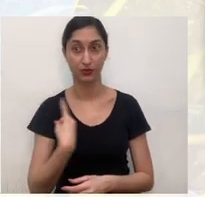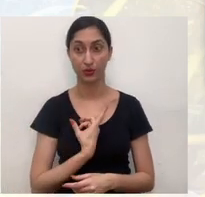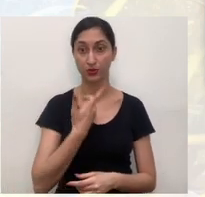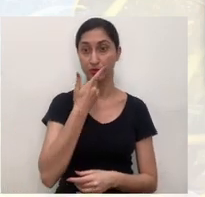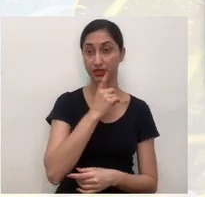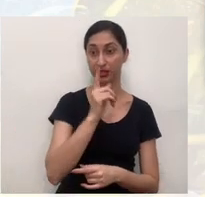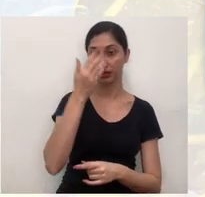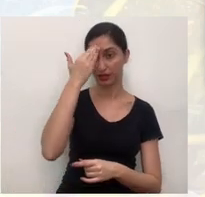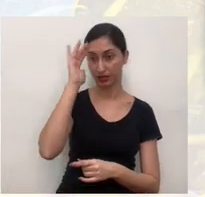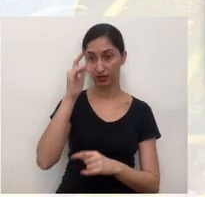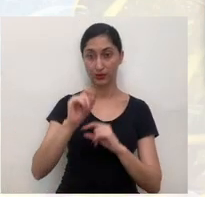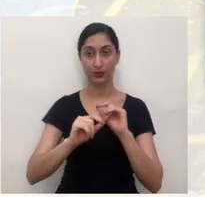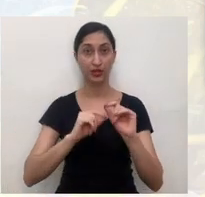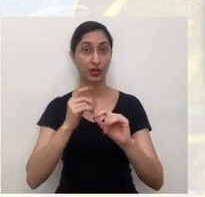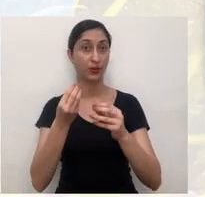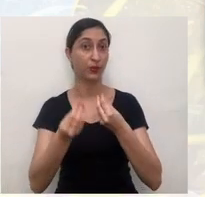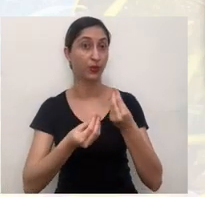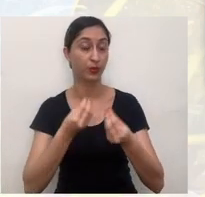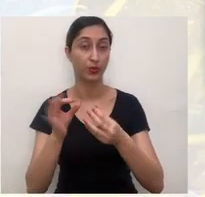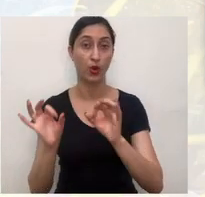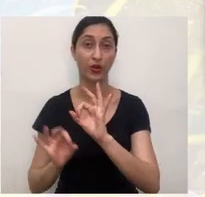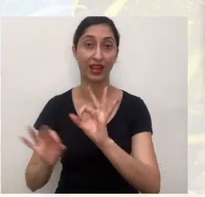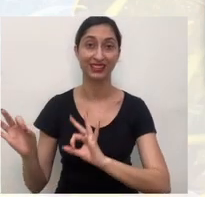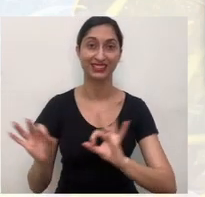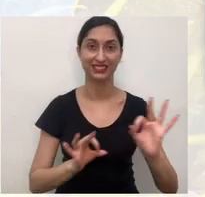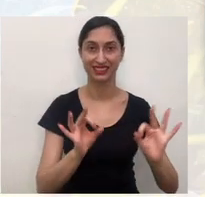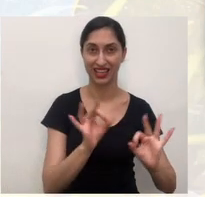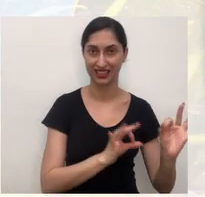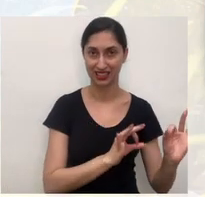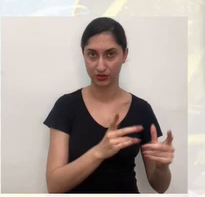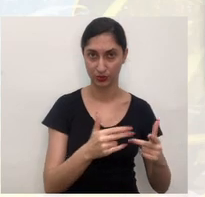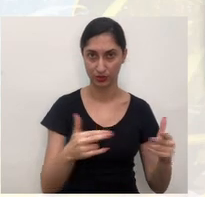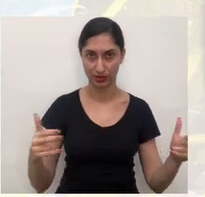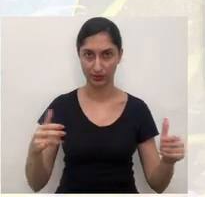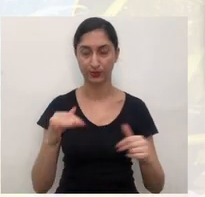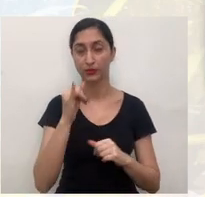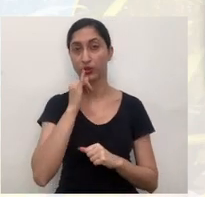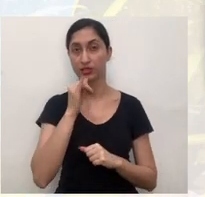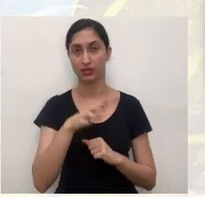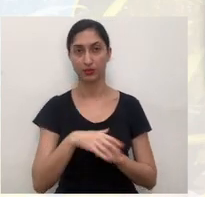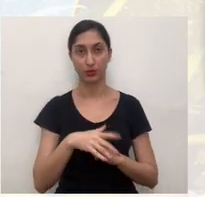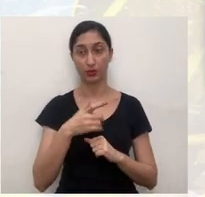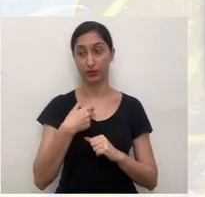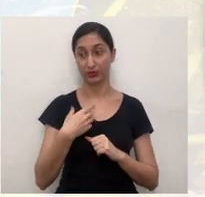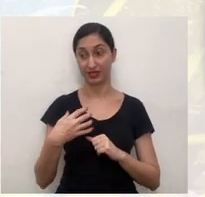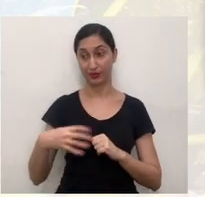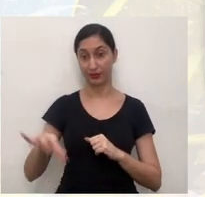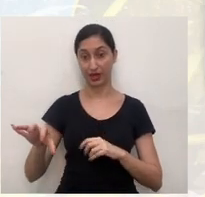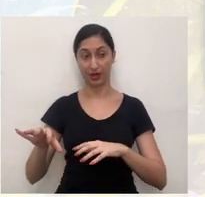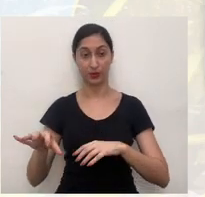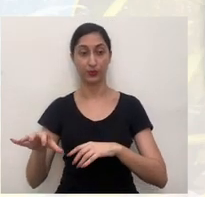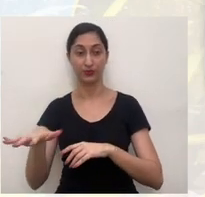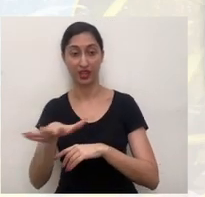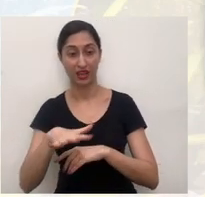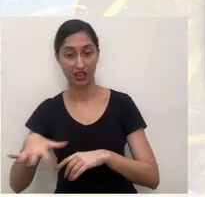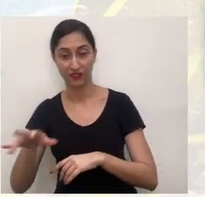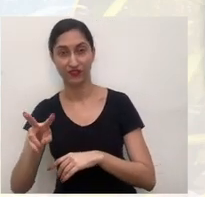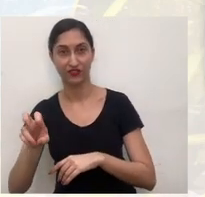entender como que aquela coisa está organizada. Então, se eu, por exemplo, divido o reino vegetal